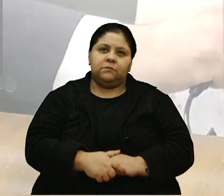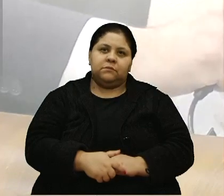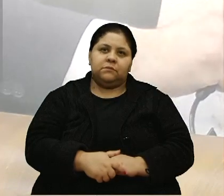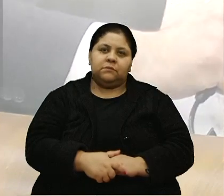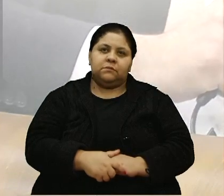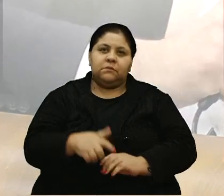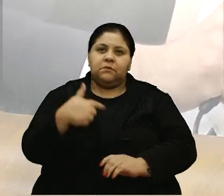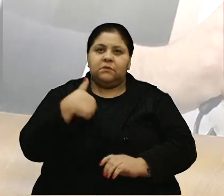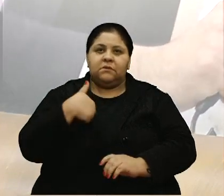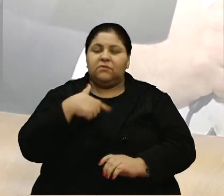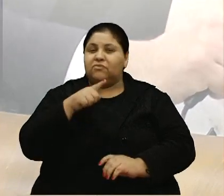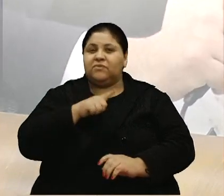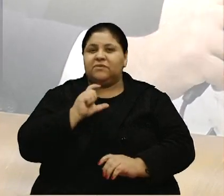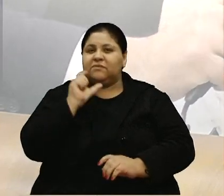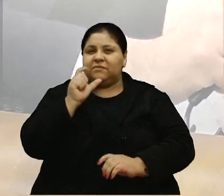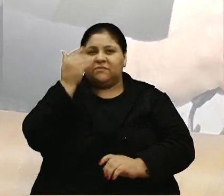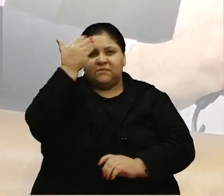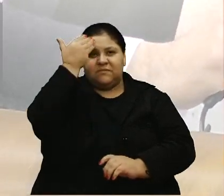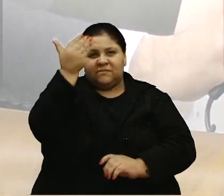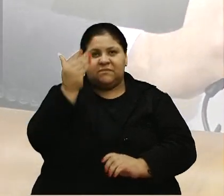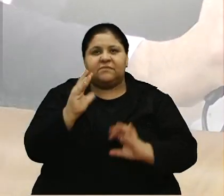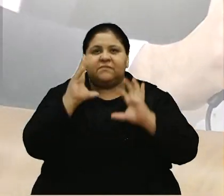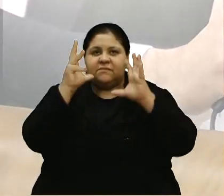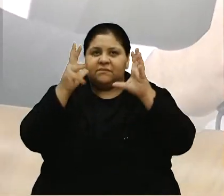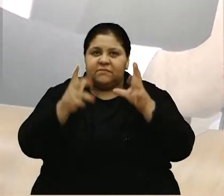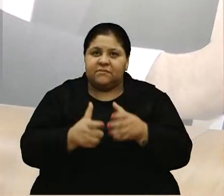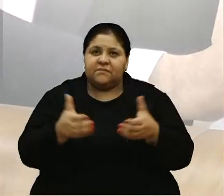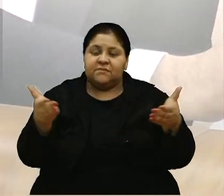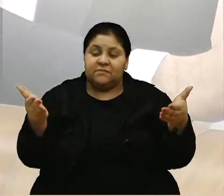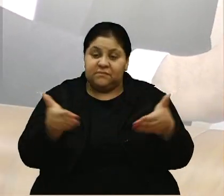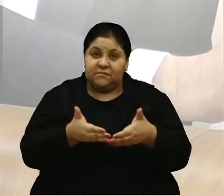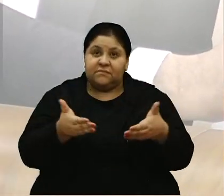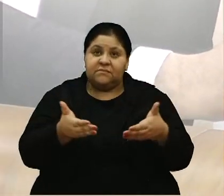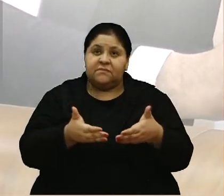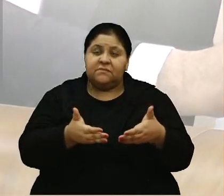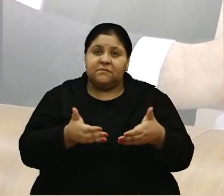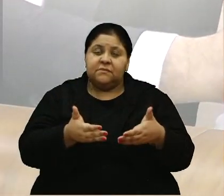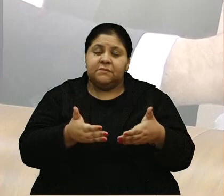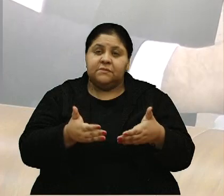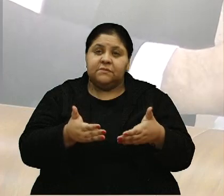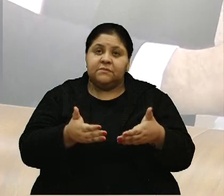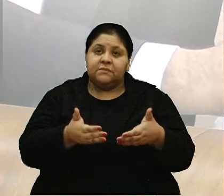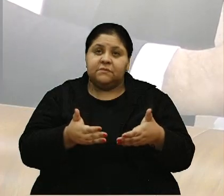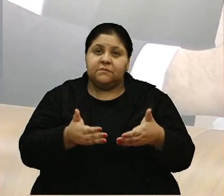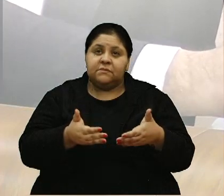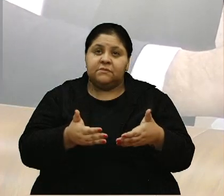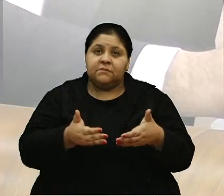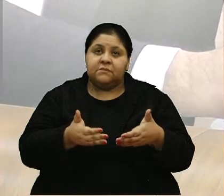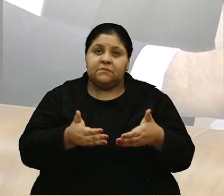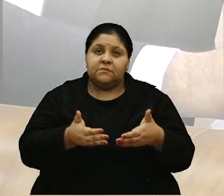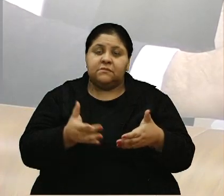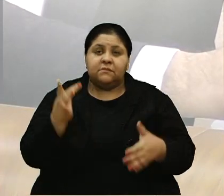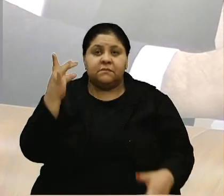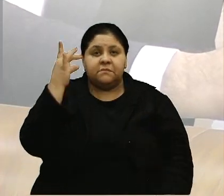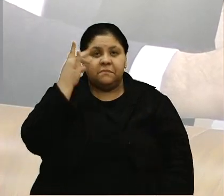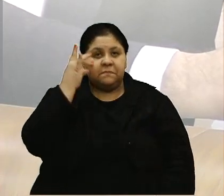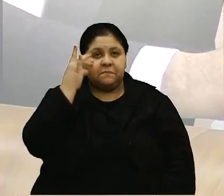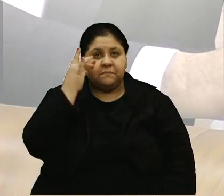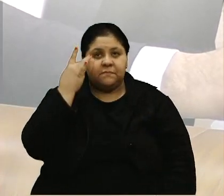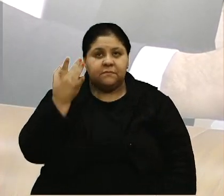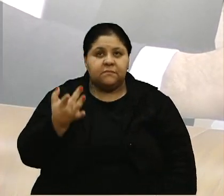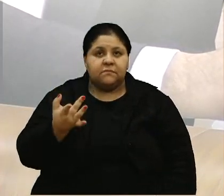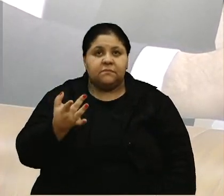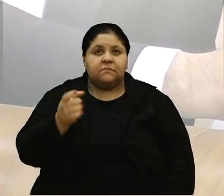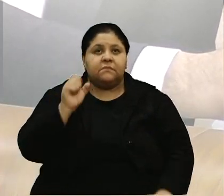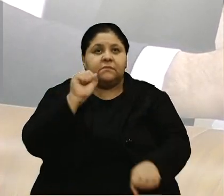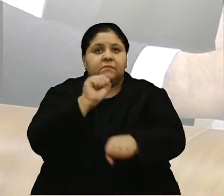Eu nem tenho palavra. Agradeço a todos que aqui estão, que vieram, estão presentes.